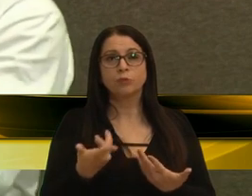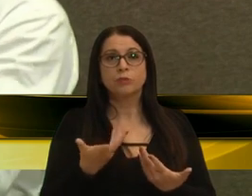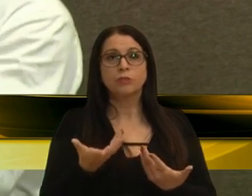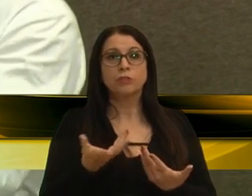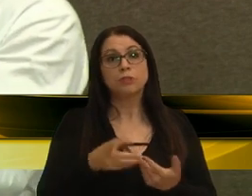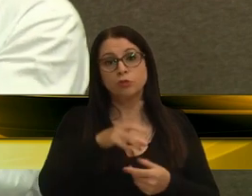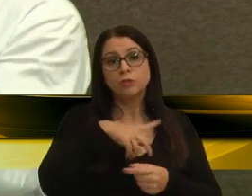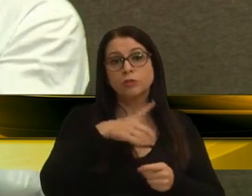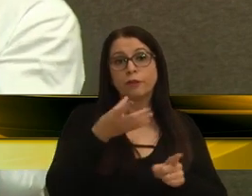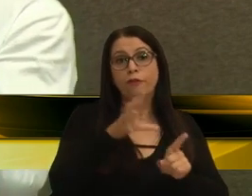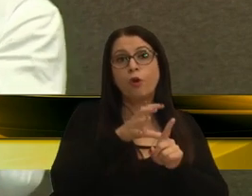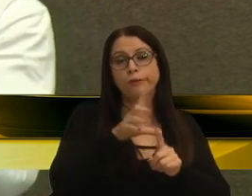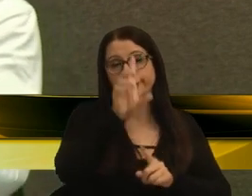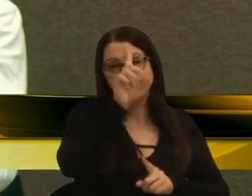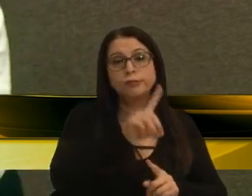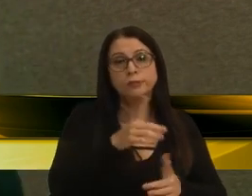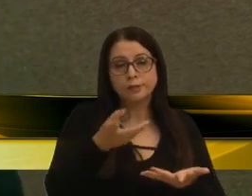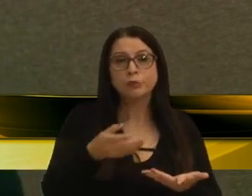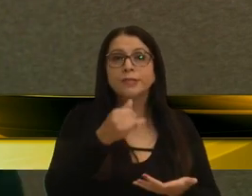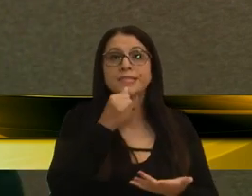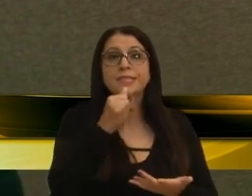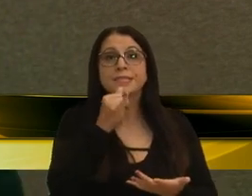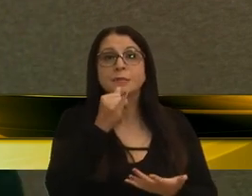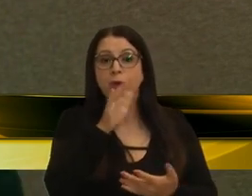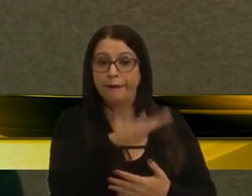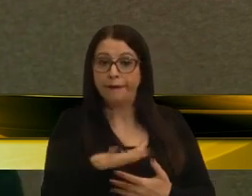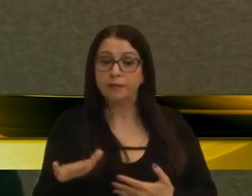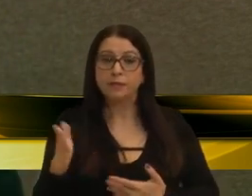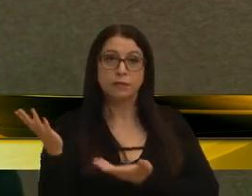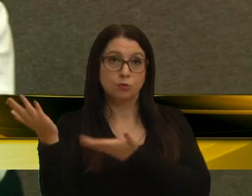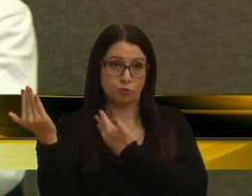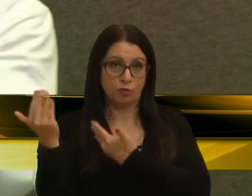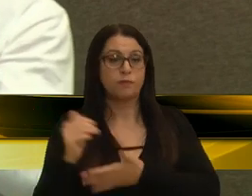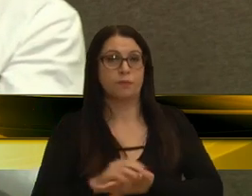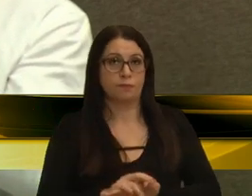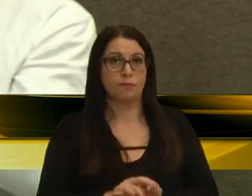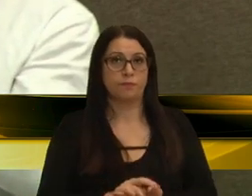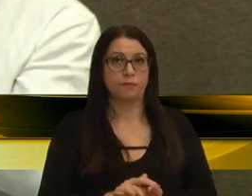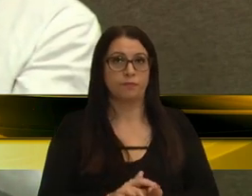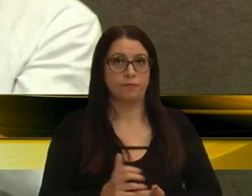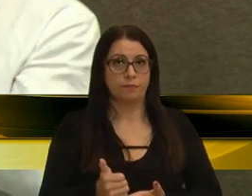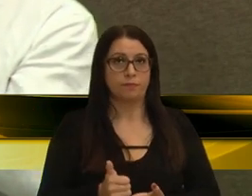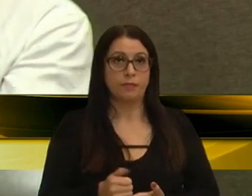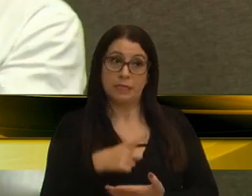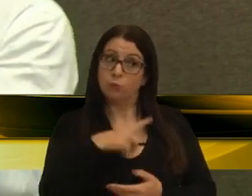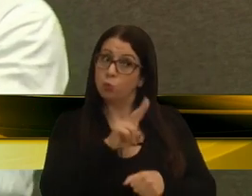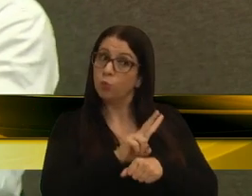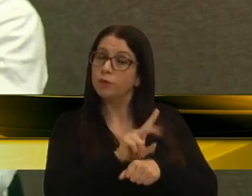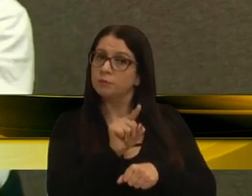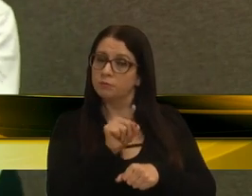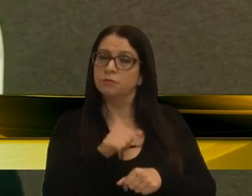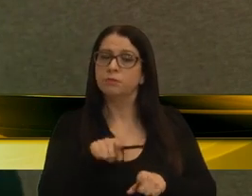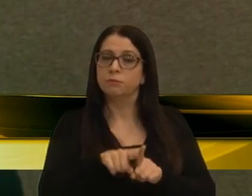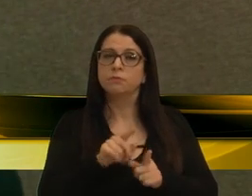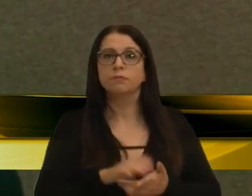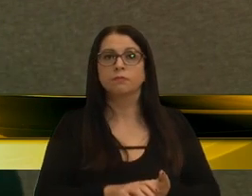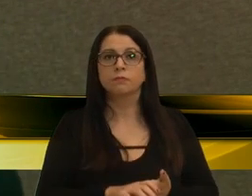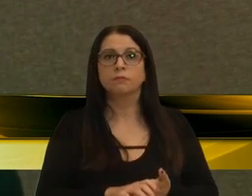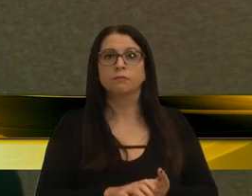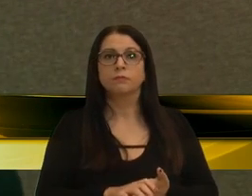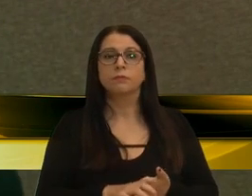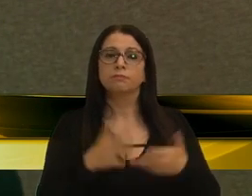direito né por exemplo da criança e do adolescente tá então temos que cuidar dessa questão aí há mais